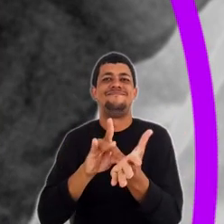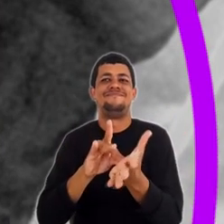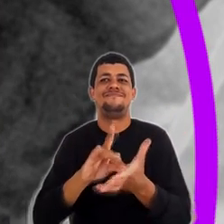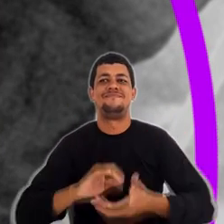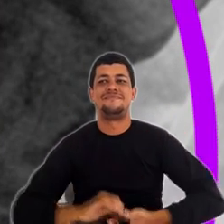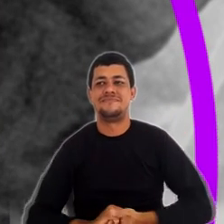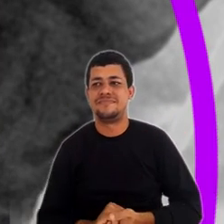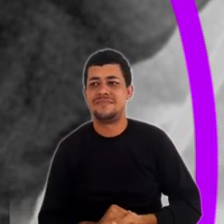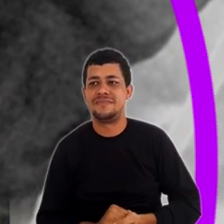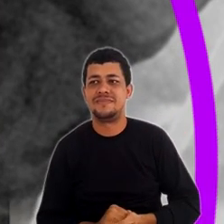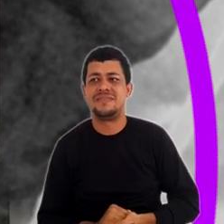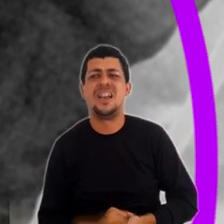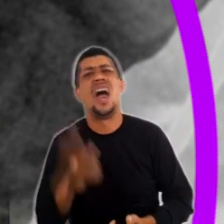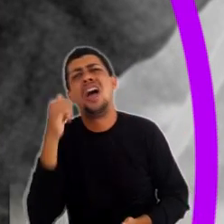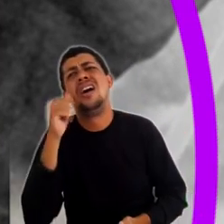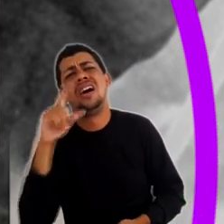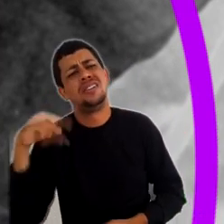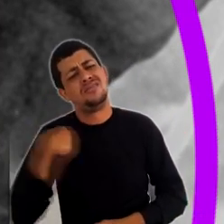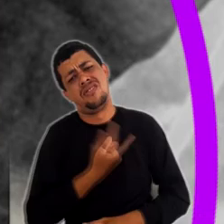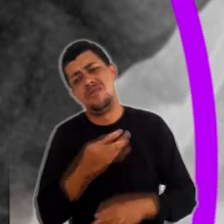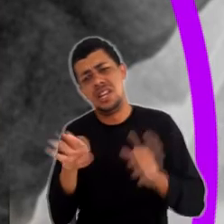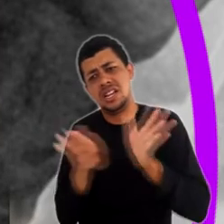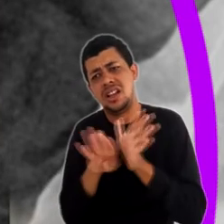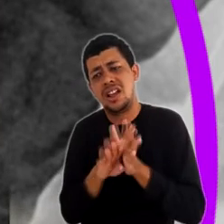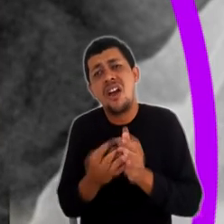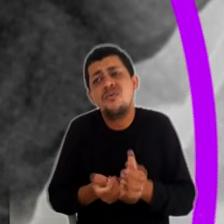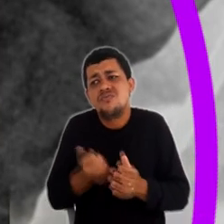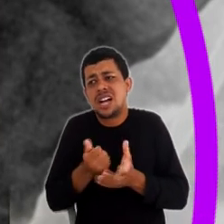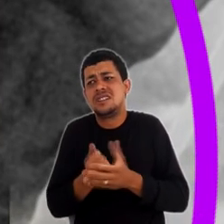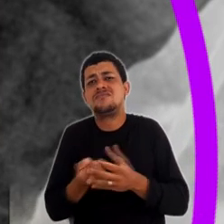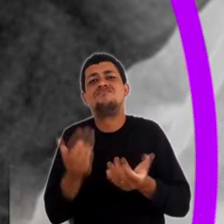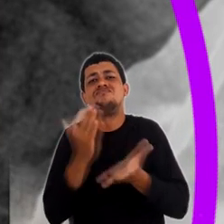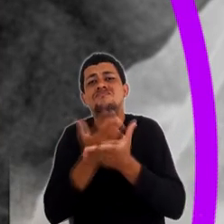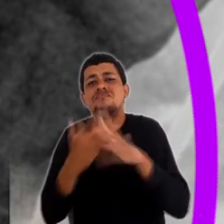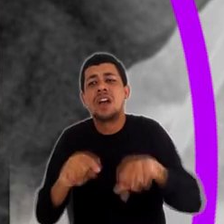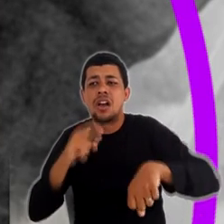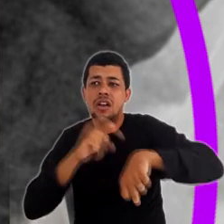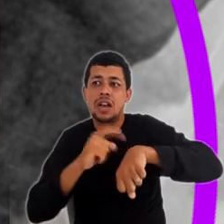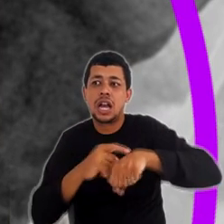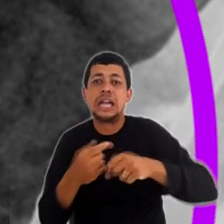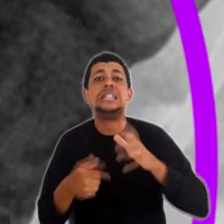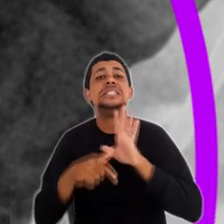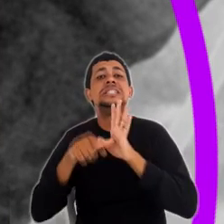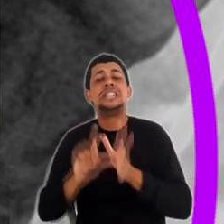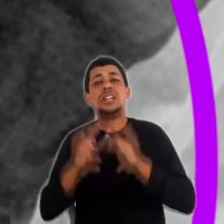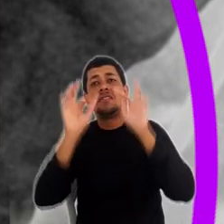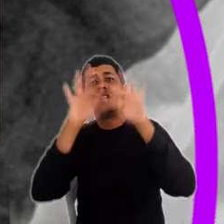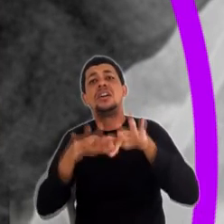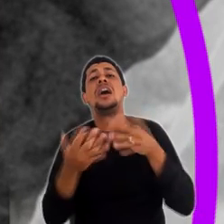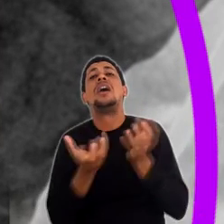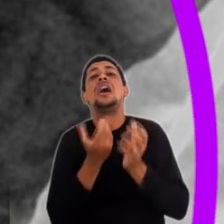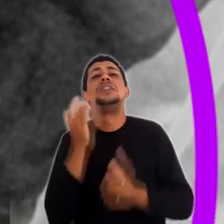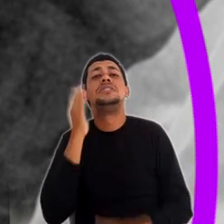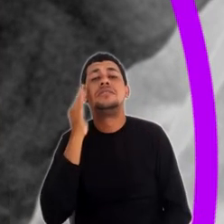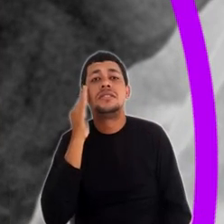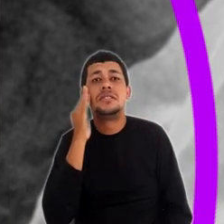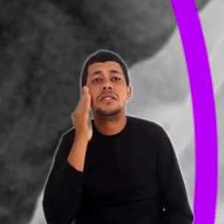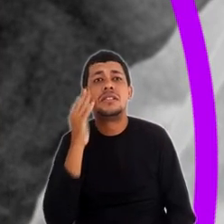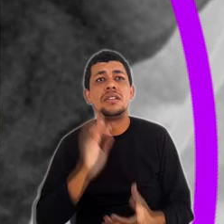Exatamente. Moças, a gente está chegando, está quase dando nossa hora, mas antes da gente finalizar, eu queria saber